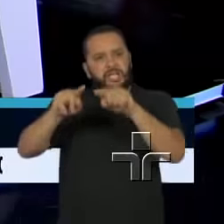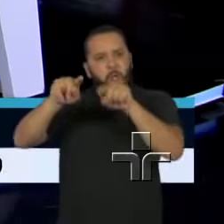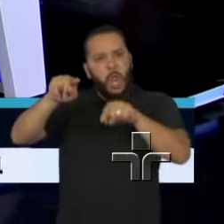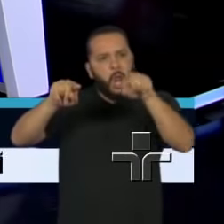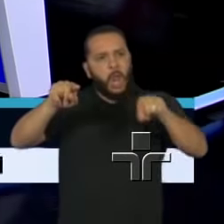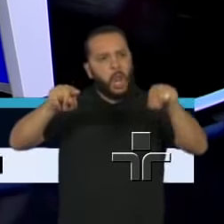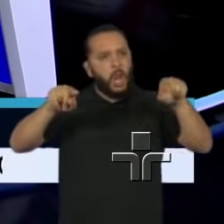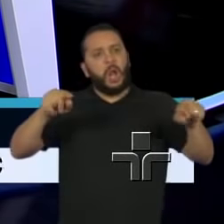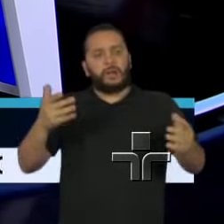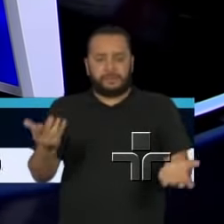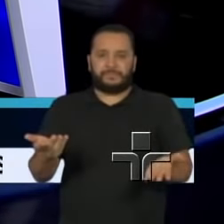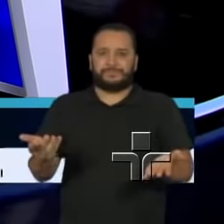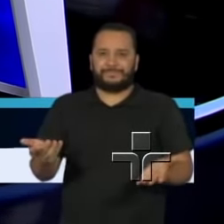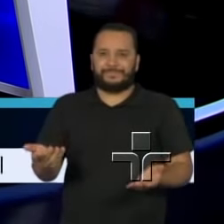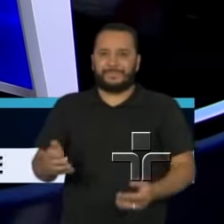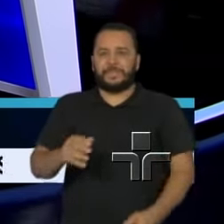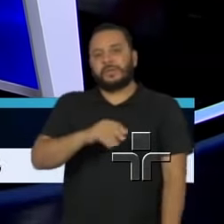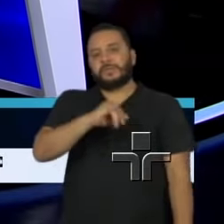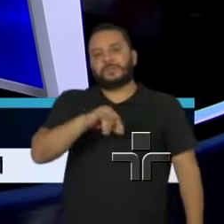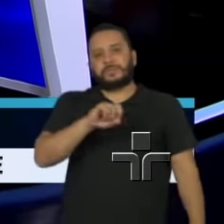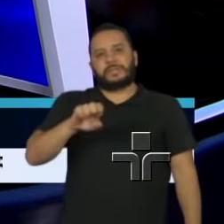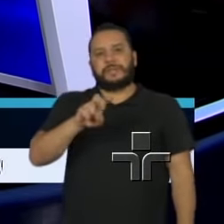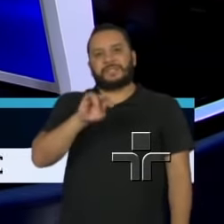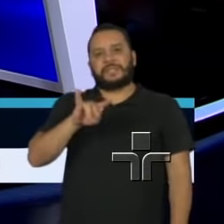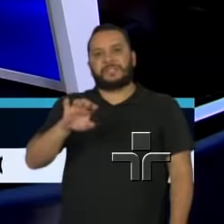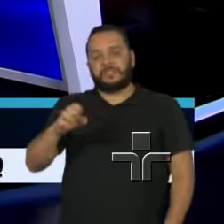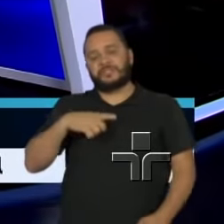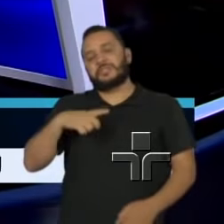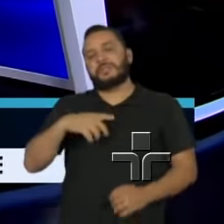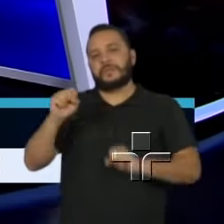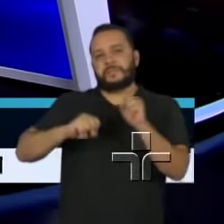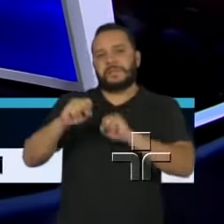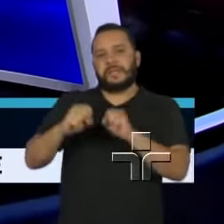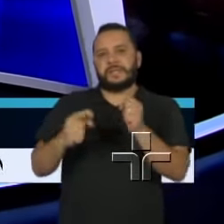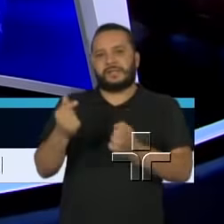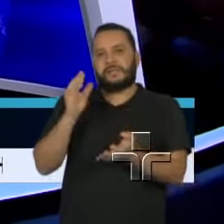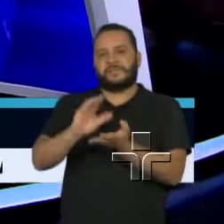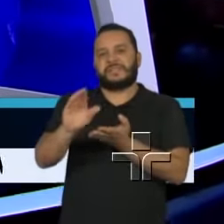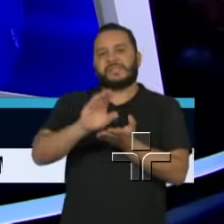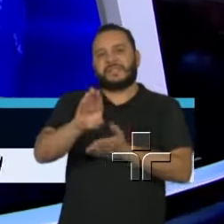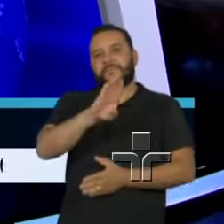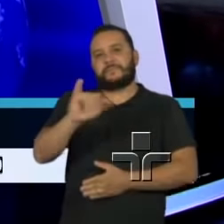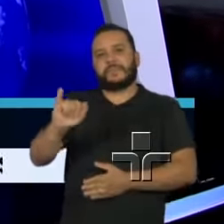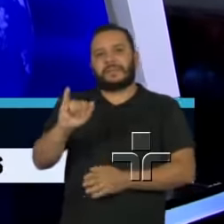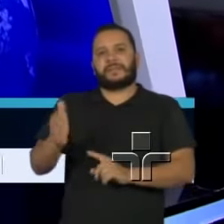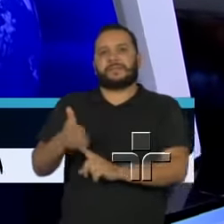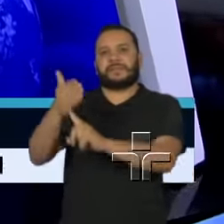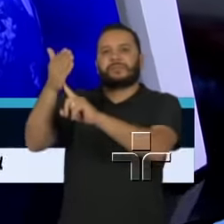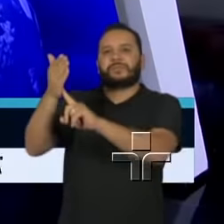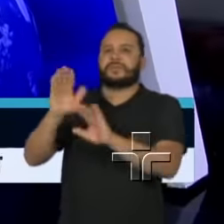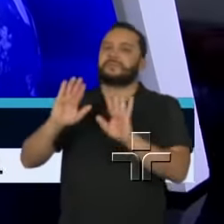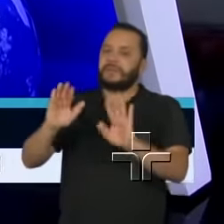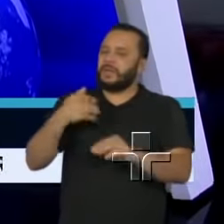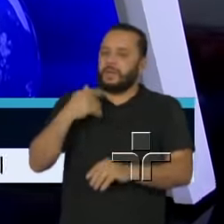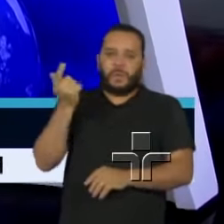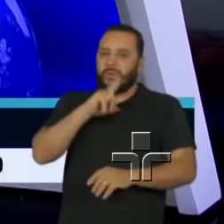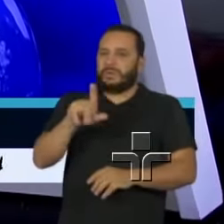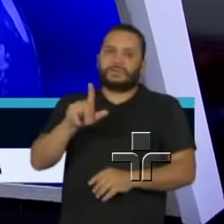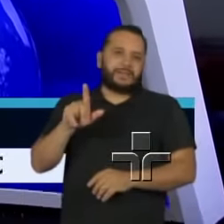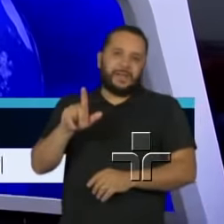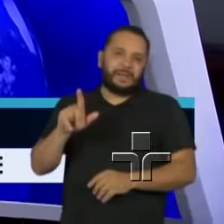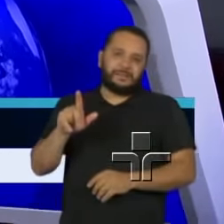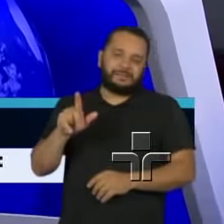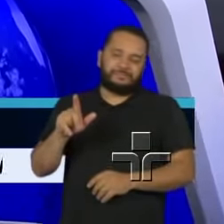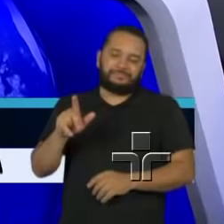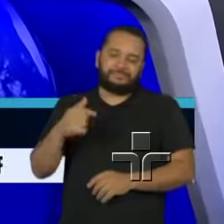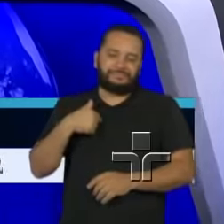solução. José Vicente, por mais que as empresas invistam bilhões, de reais em tecnologia, elas ainda não conseguem entregar o